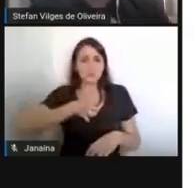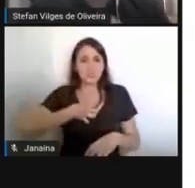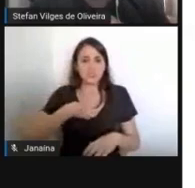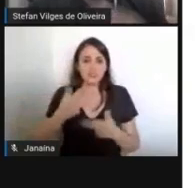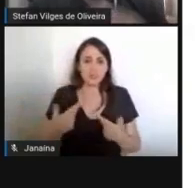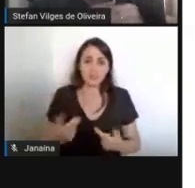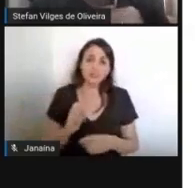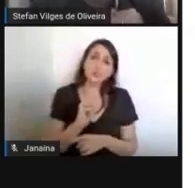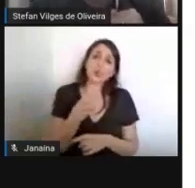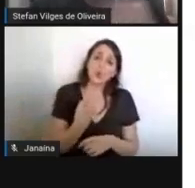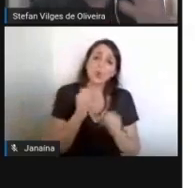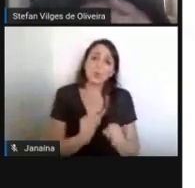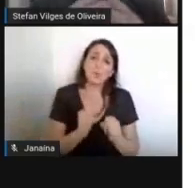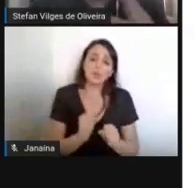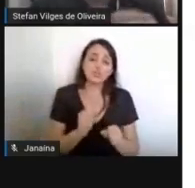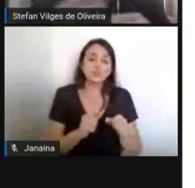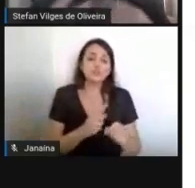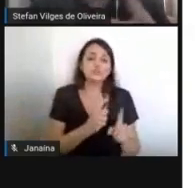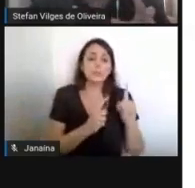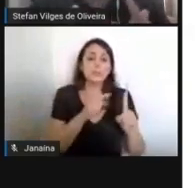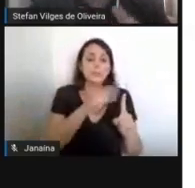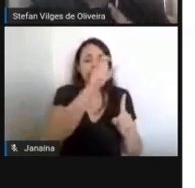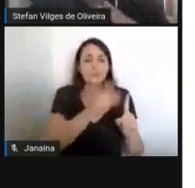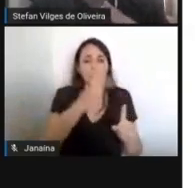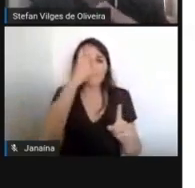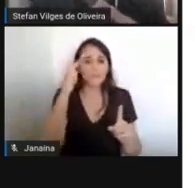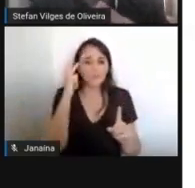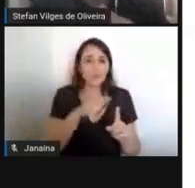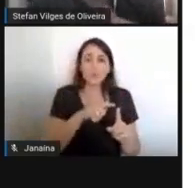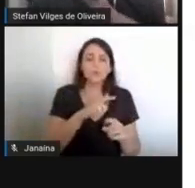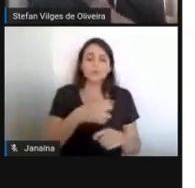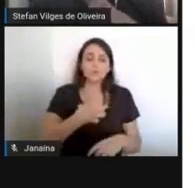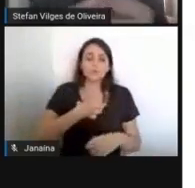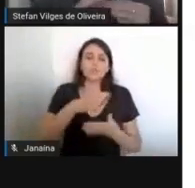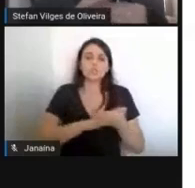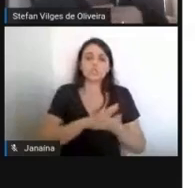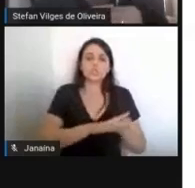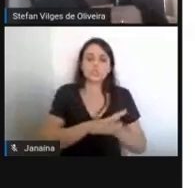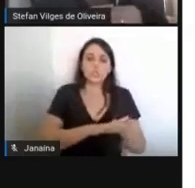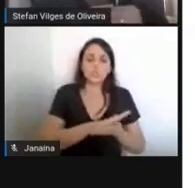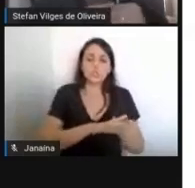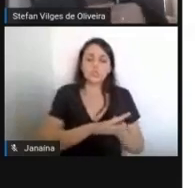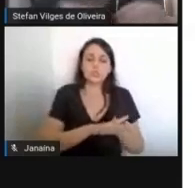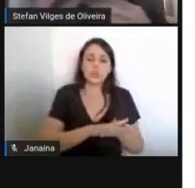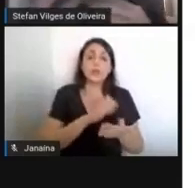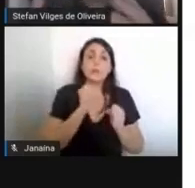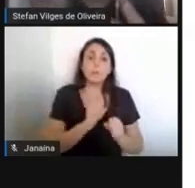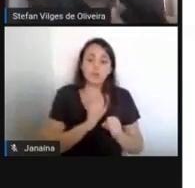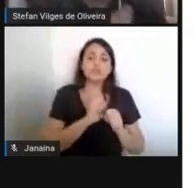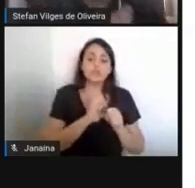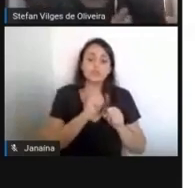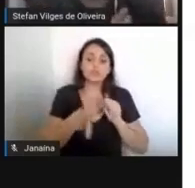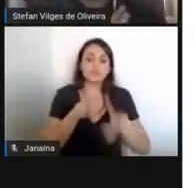doença poderia também ser transmitida por assintomáticos ou assintomáticos ou oligossintomáticos, né? São pessoas